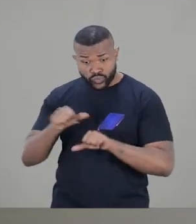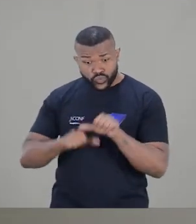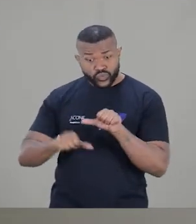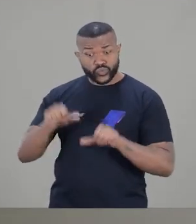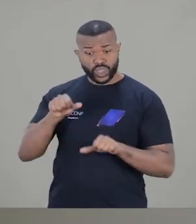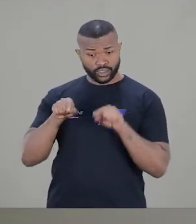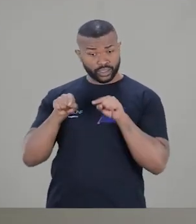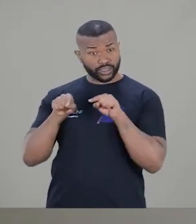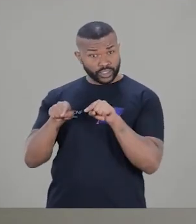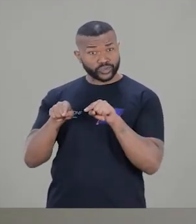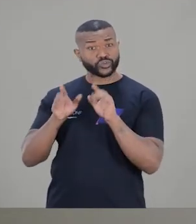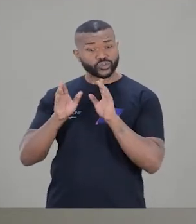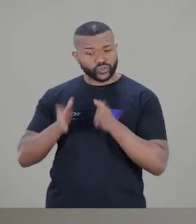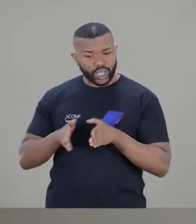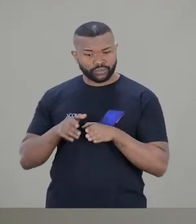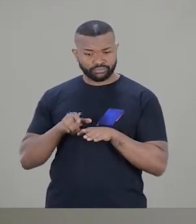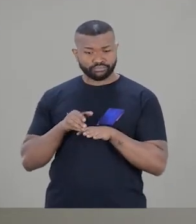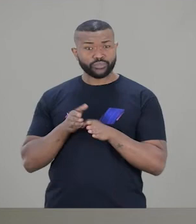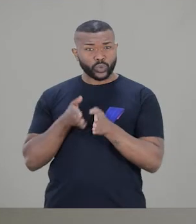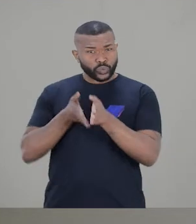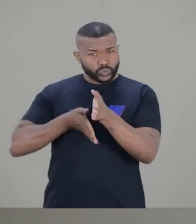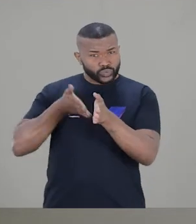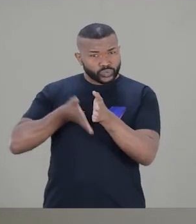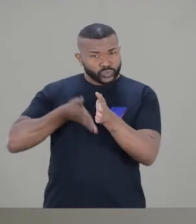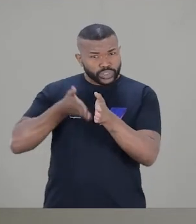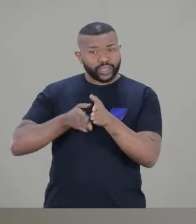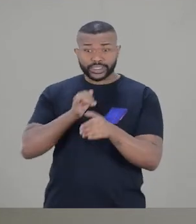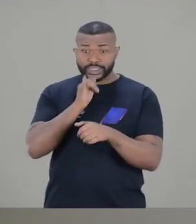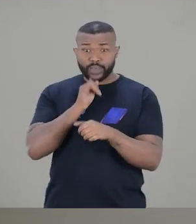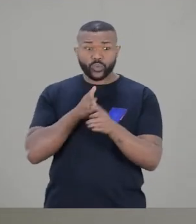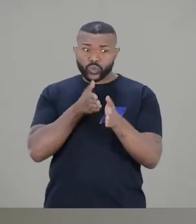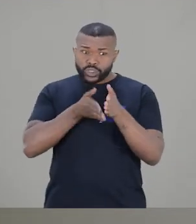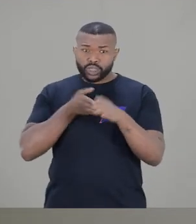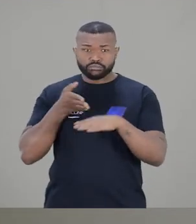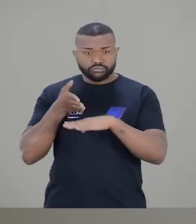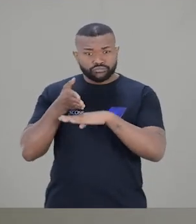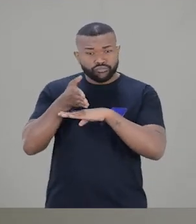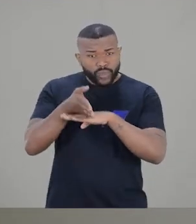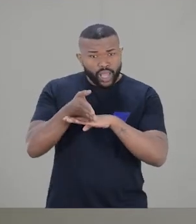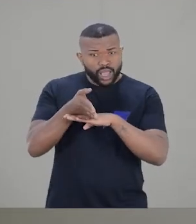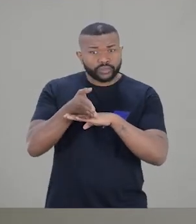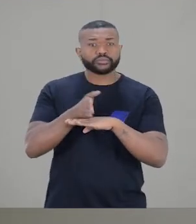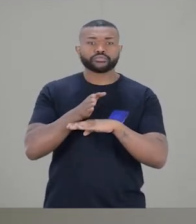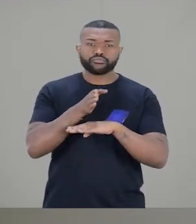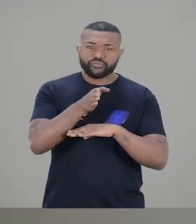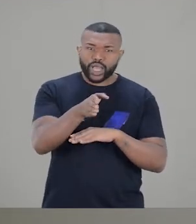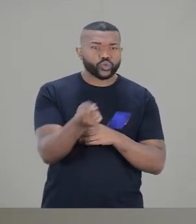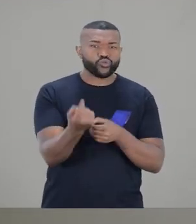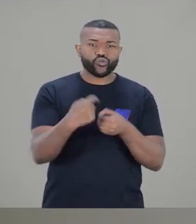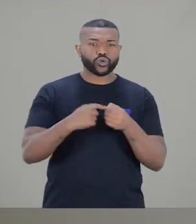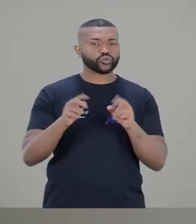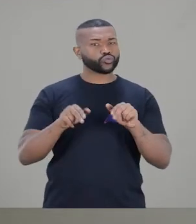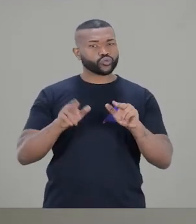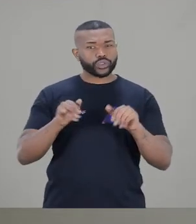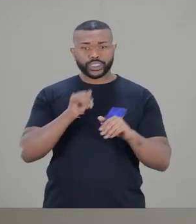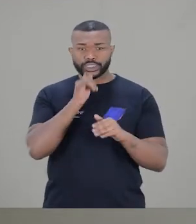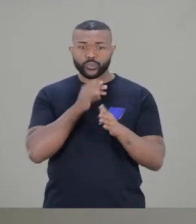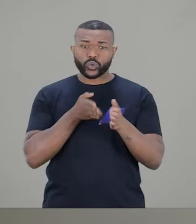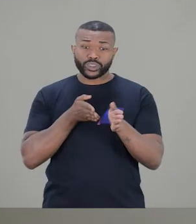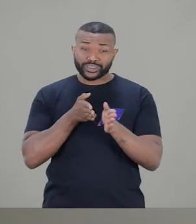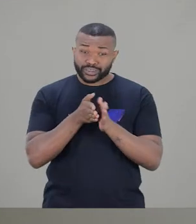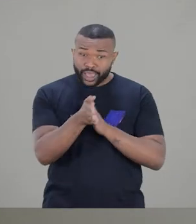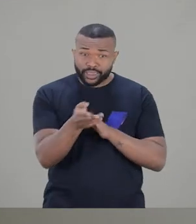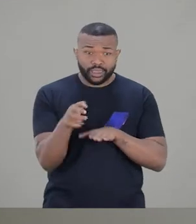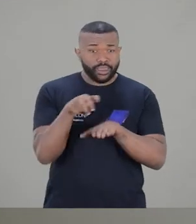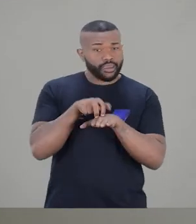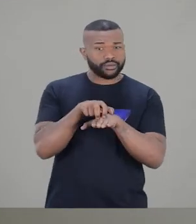transformado em um release train, que é um trenzinho de verdade, ele tem hora para sair da estação, ele nunca volta para a estação, e depois que ele saiu